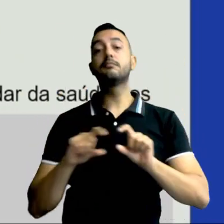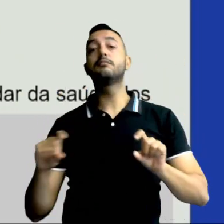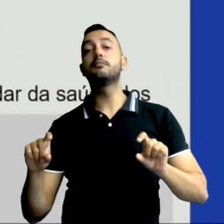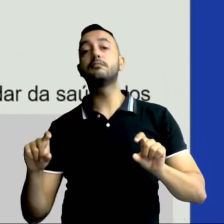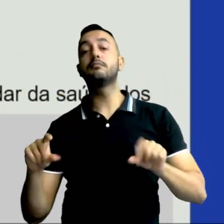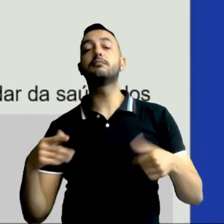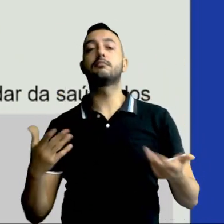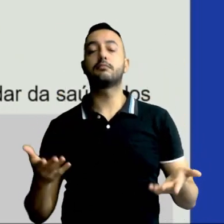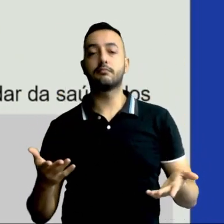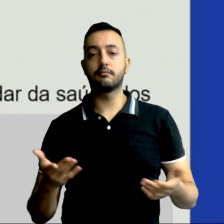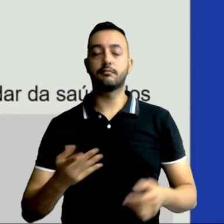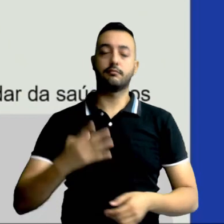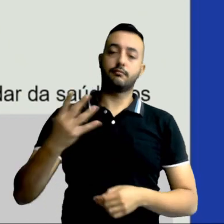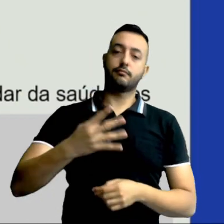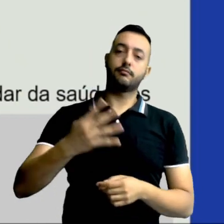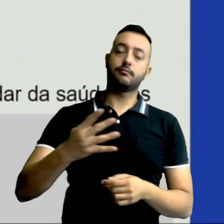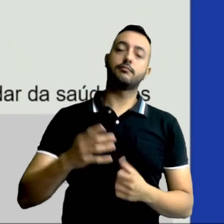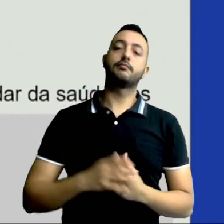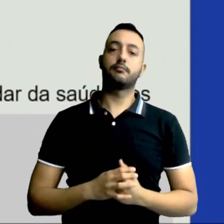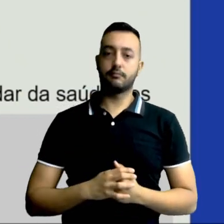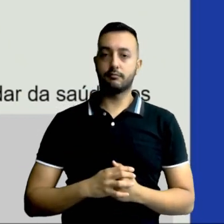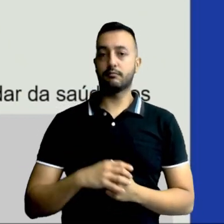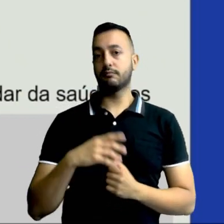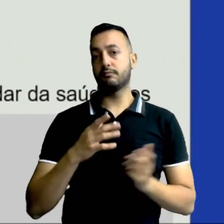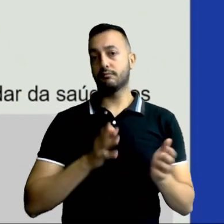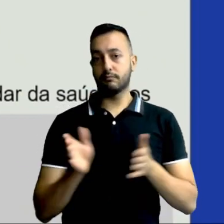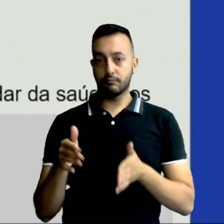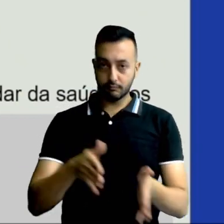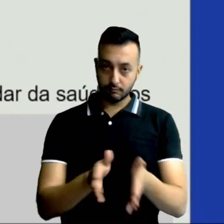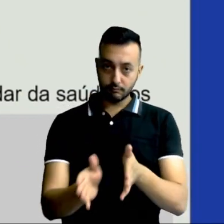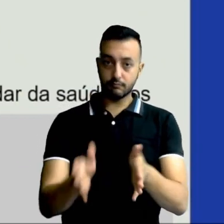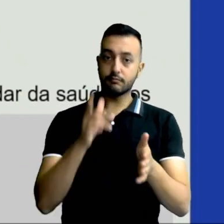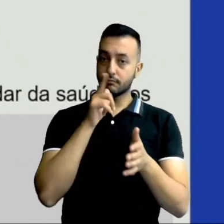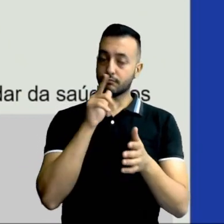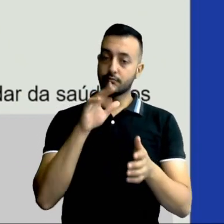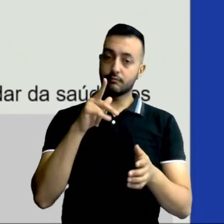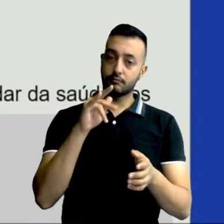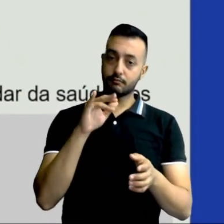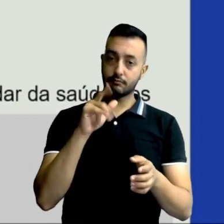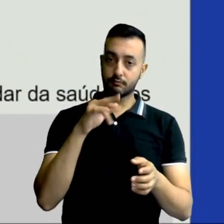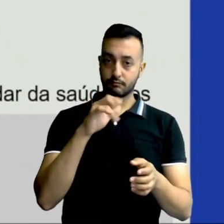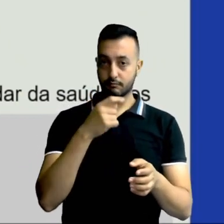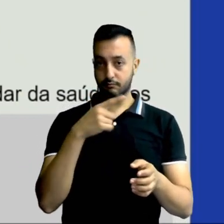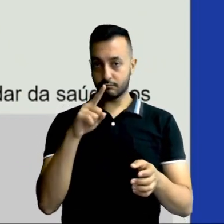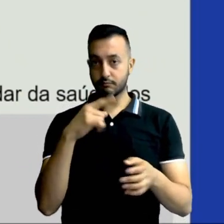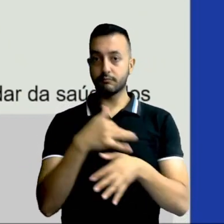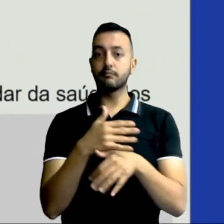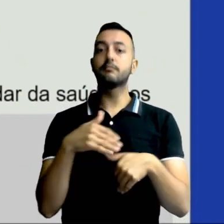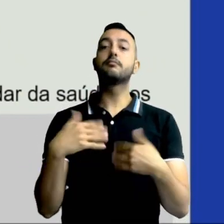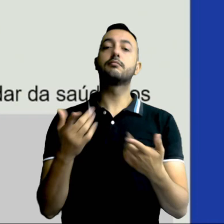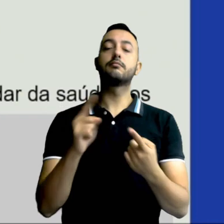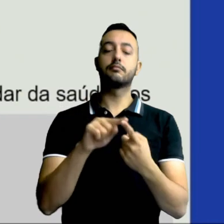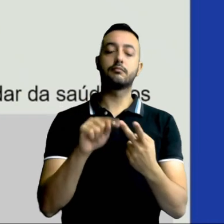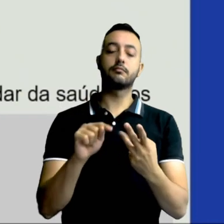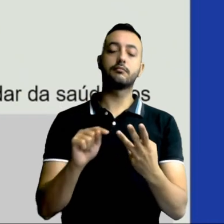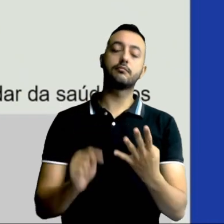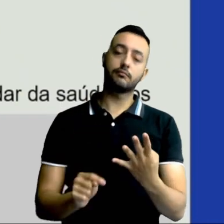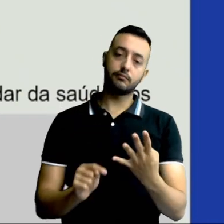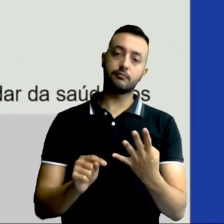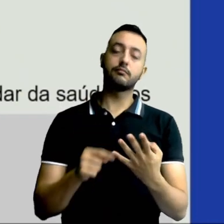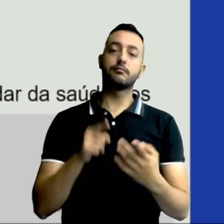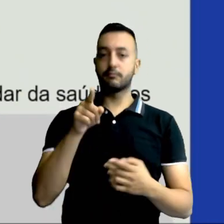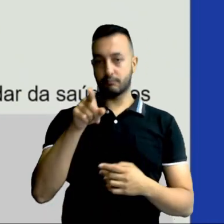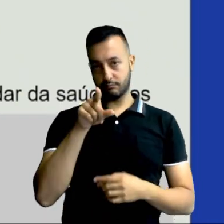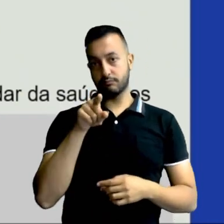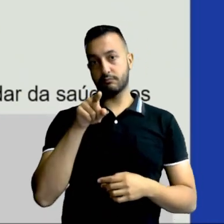né quarta questão ao longo do seu curso o rio tapacurá corta quais cidades E aí tem uns as opções de